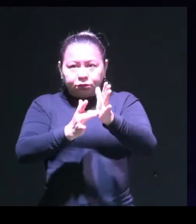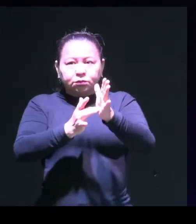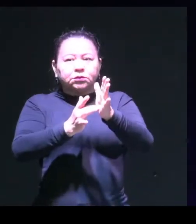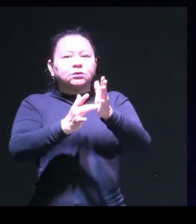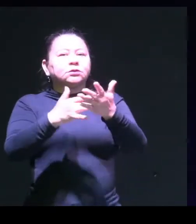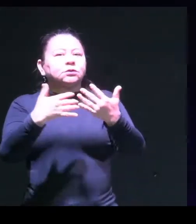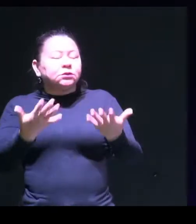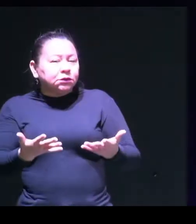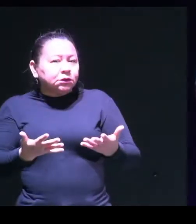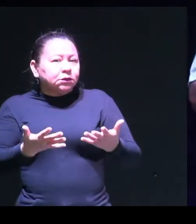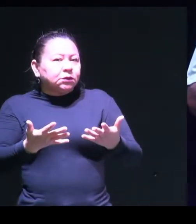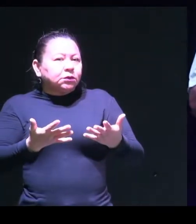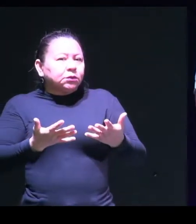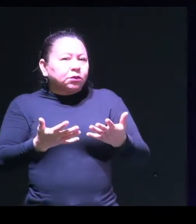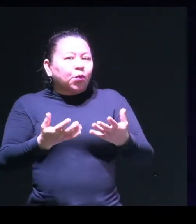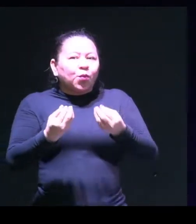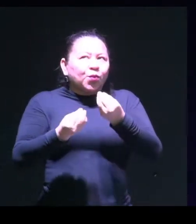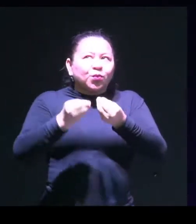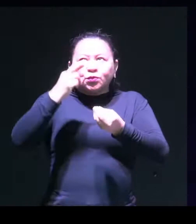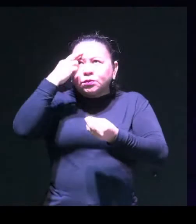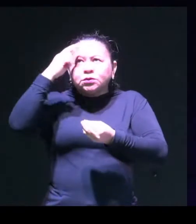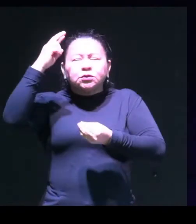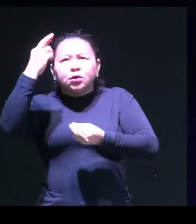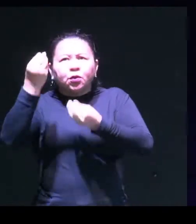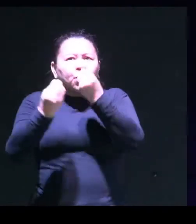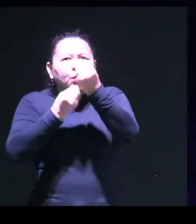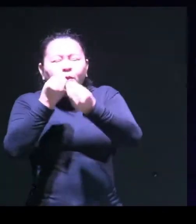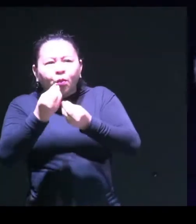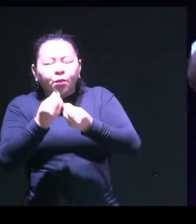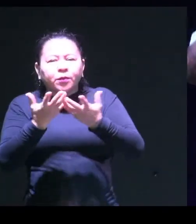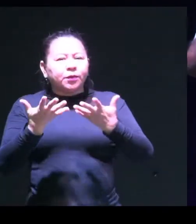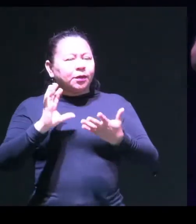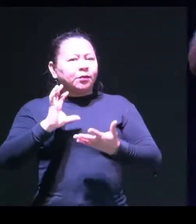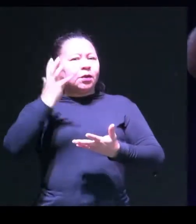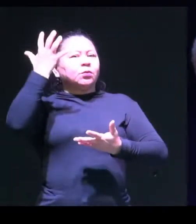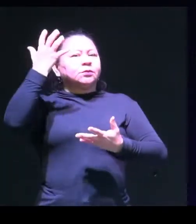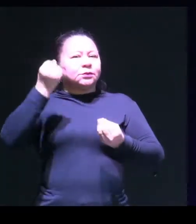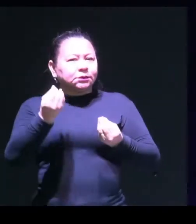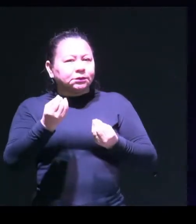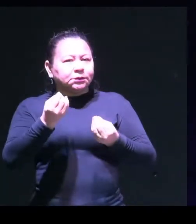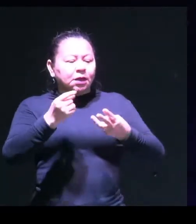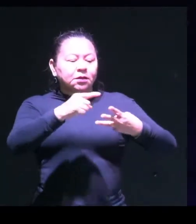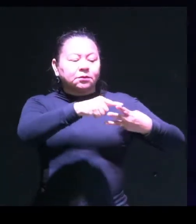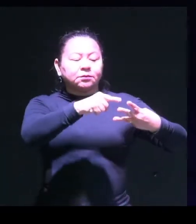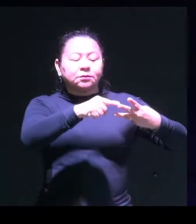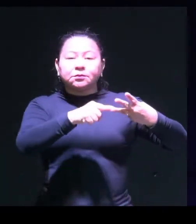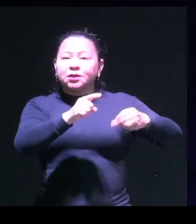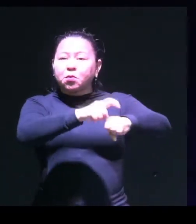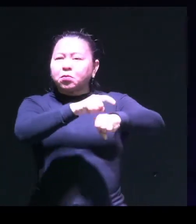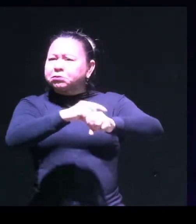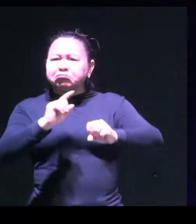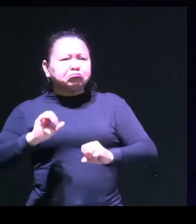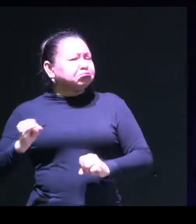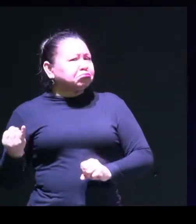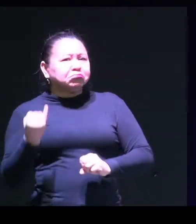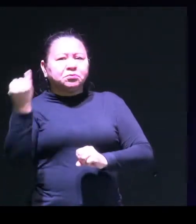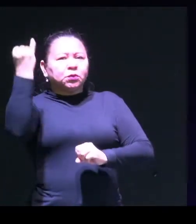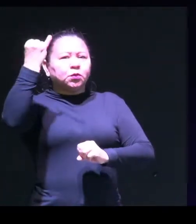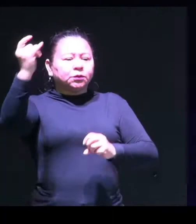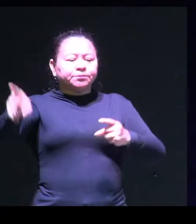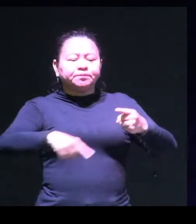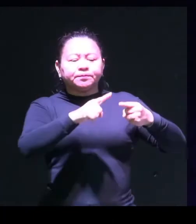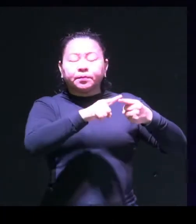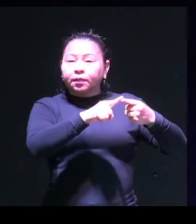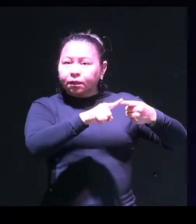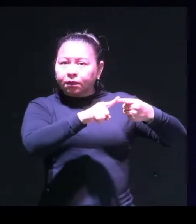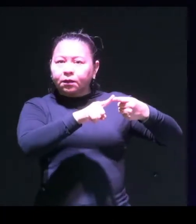de Jesus, o retorno do Senhor acontecerá em tem três momentos muito importantes que nós queremos focar. E